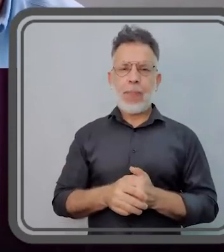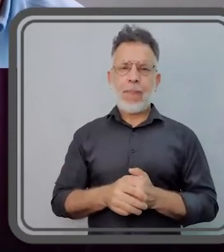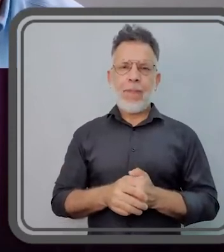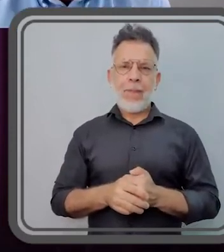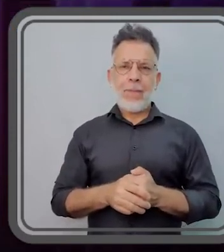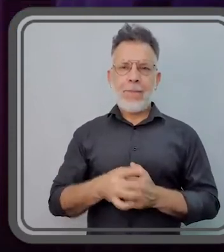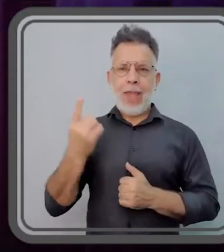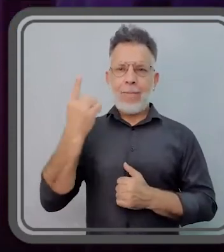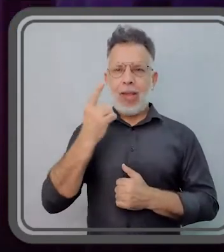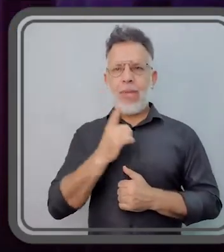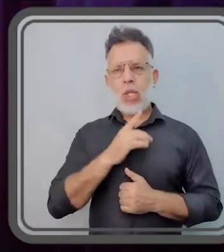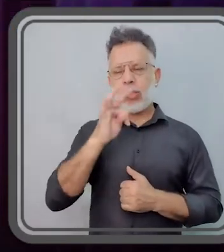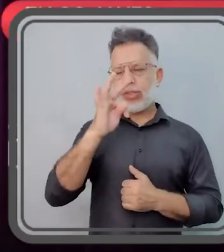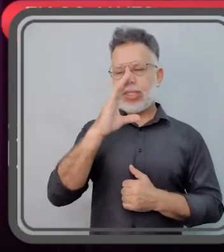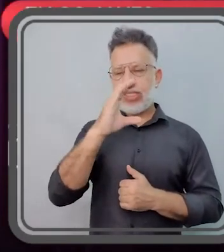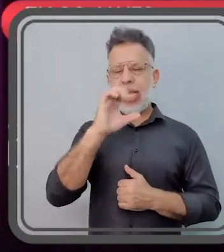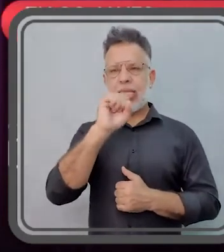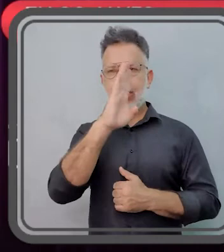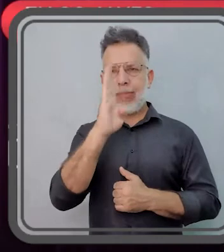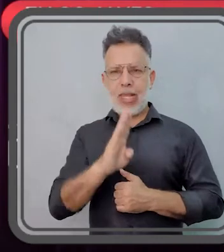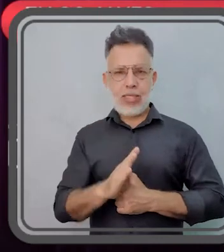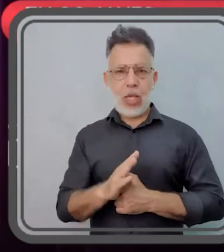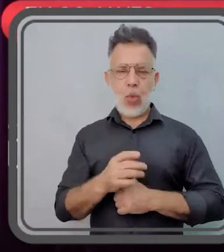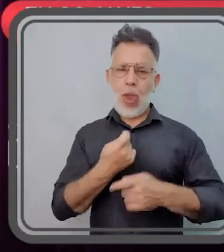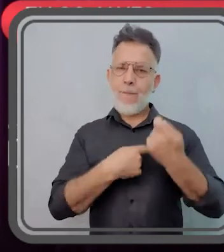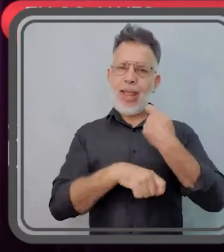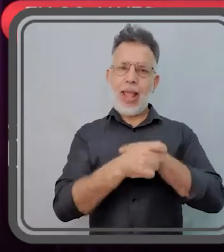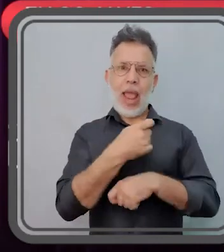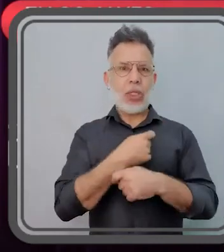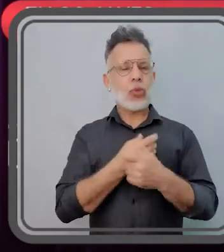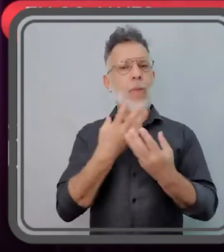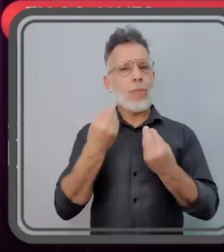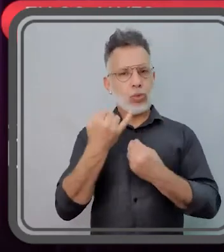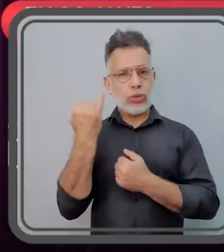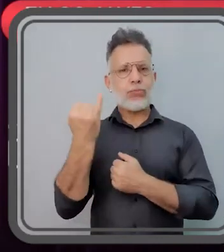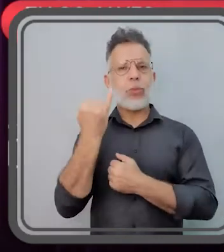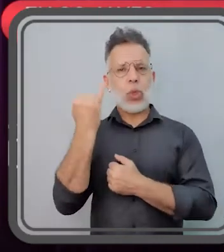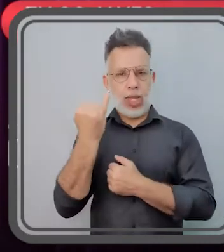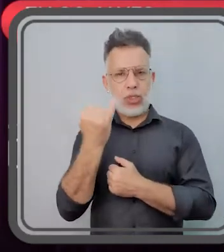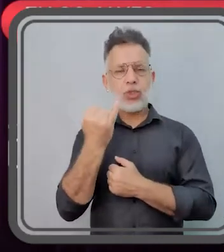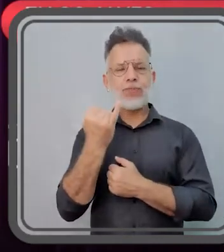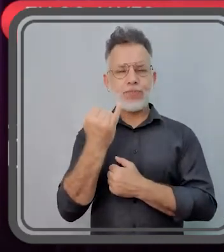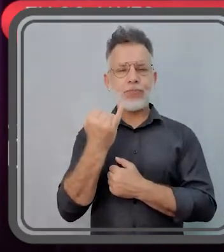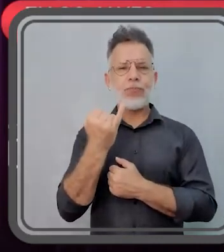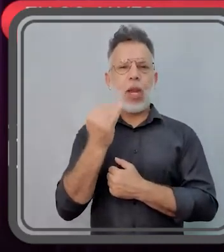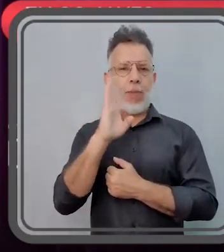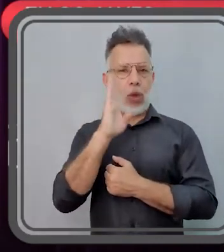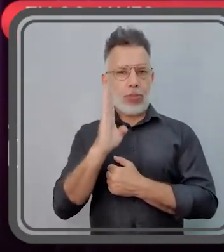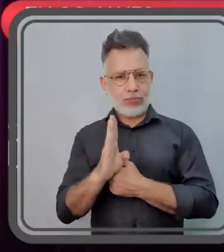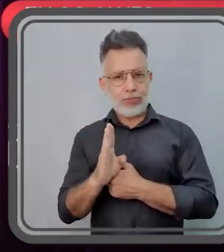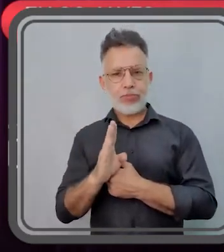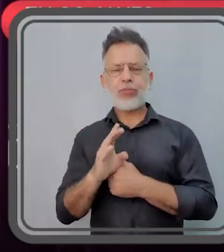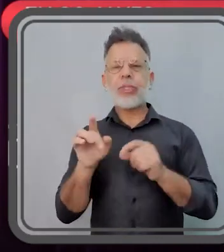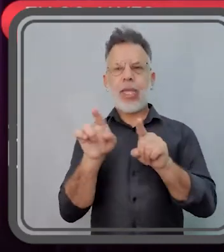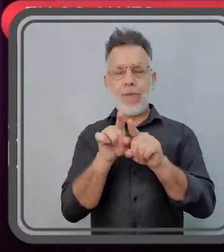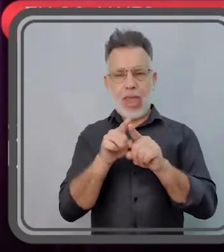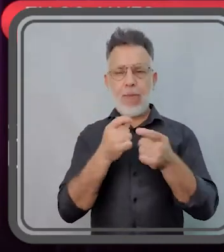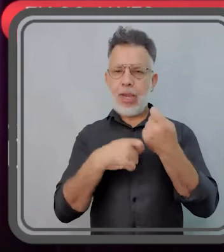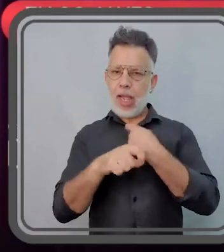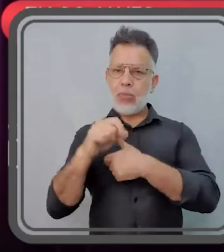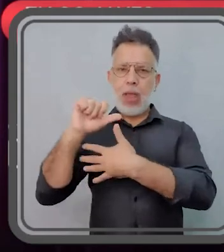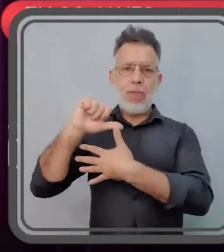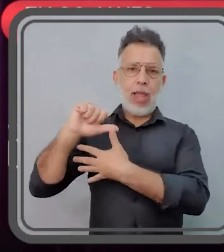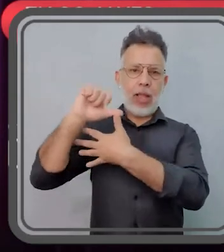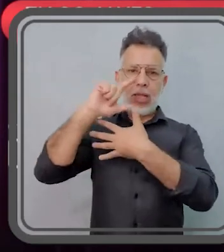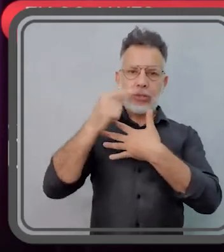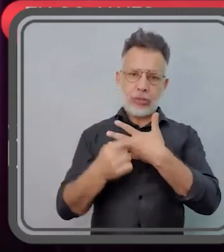Primeiro, TCS Brasil é mercado muito importante para o Brasil, como mercado para a América Latina, e